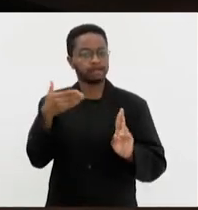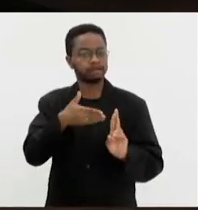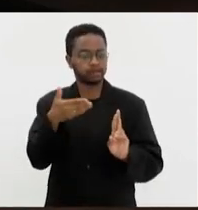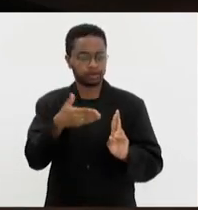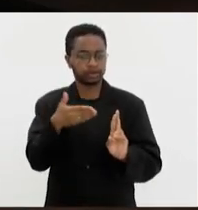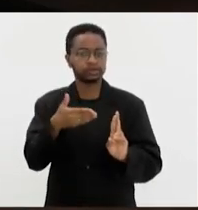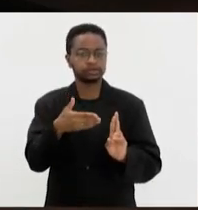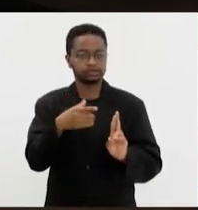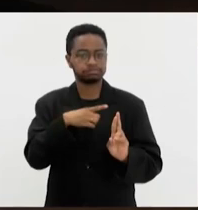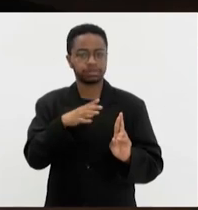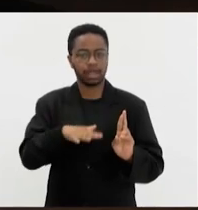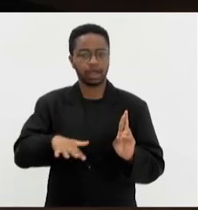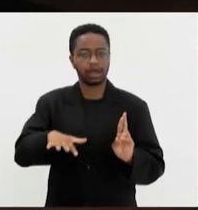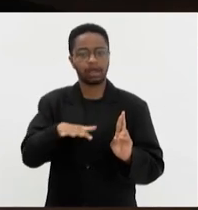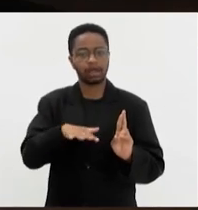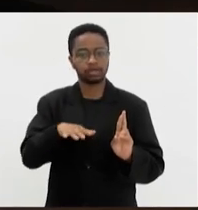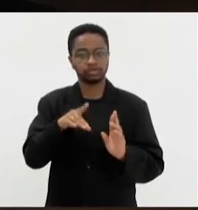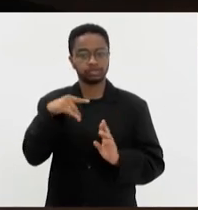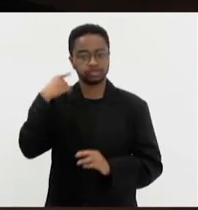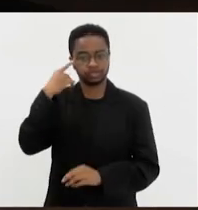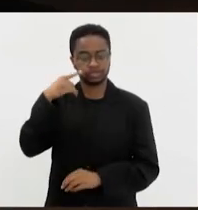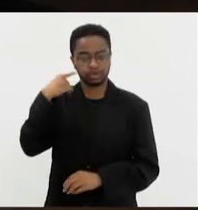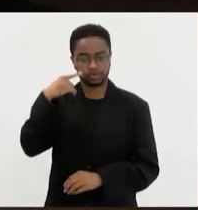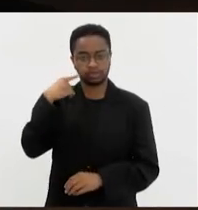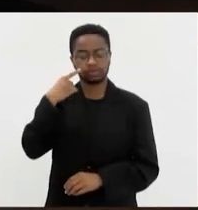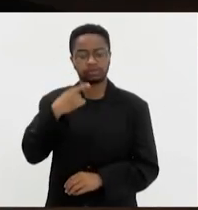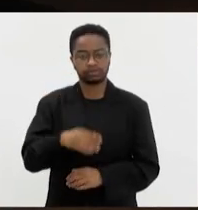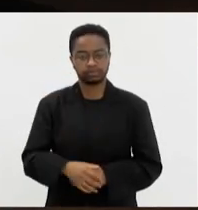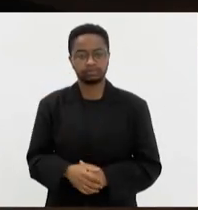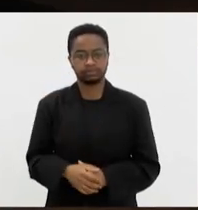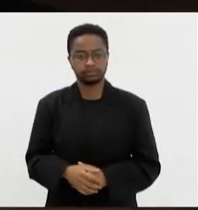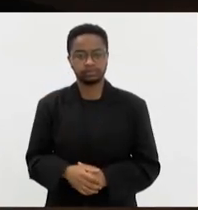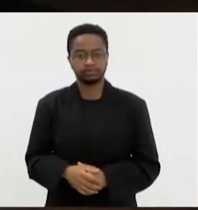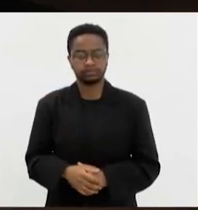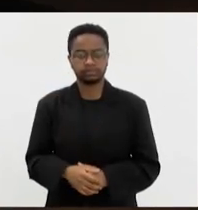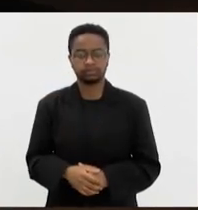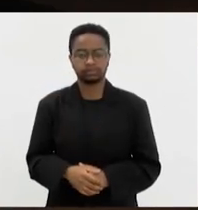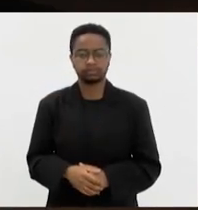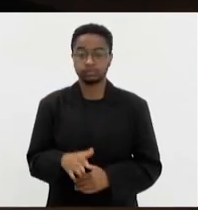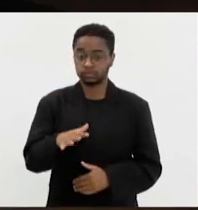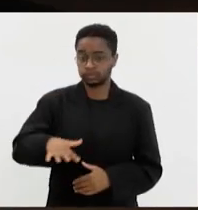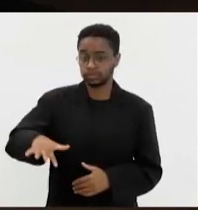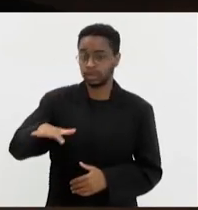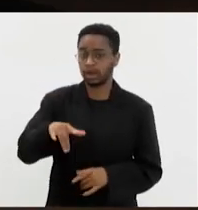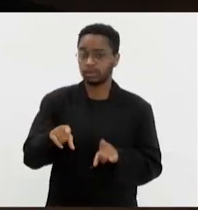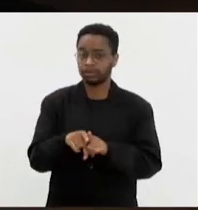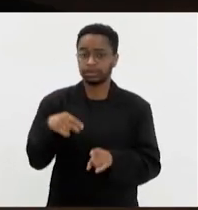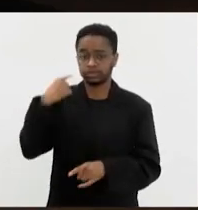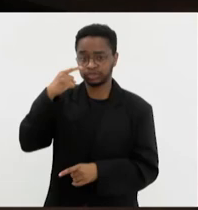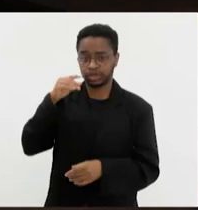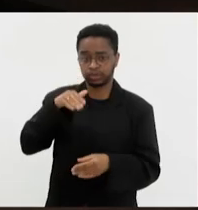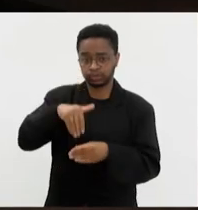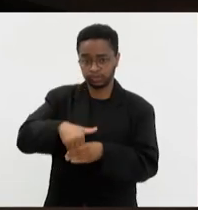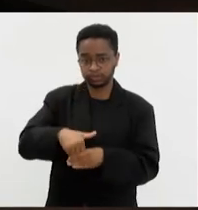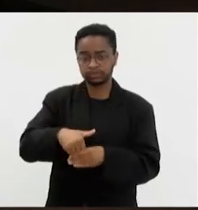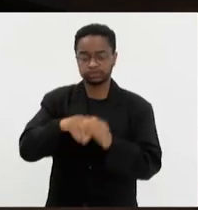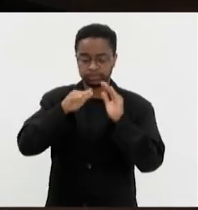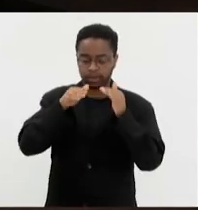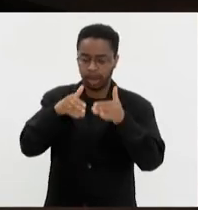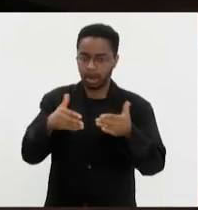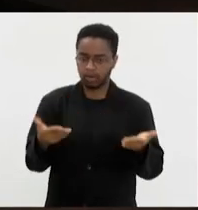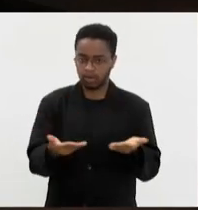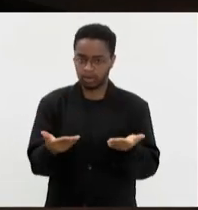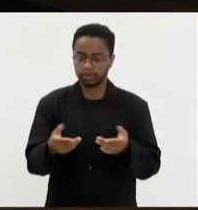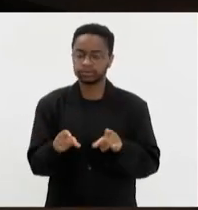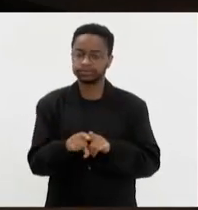temos na área do direito do direito como um todo e do Direito Eleitoral agora muito especificamente